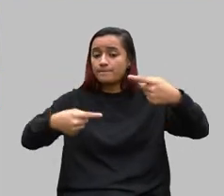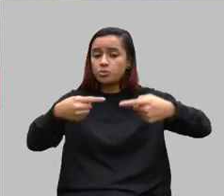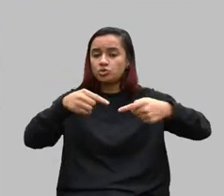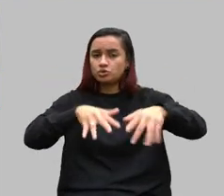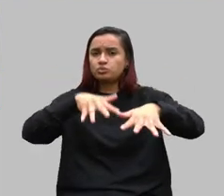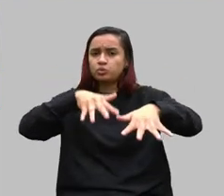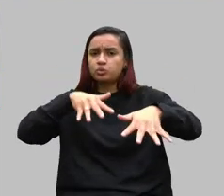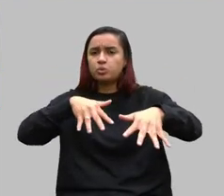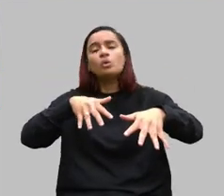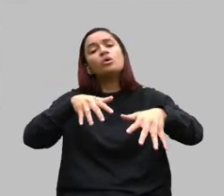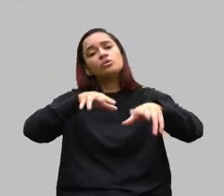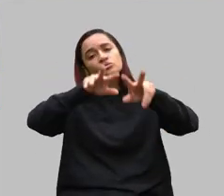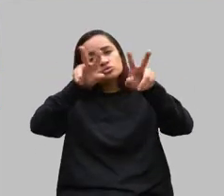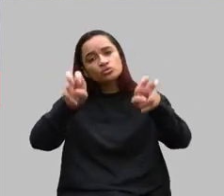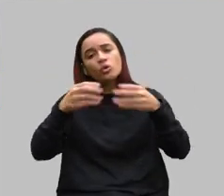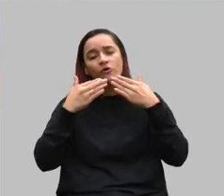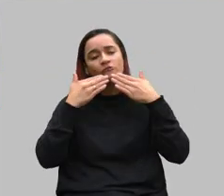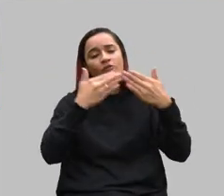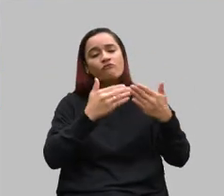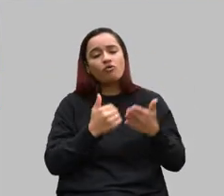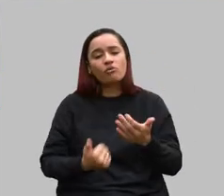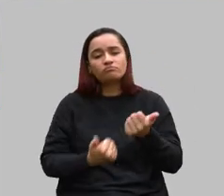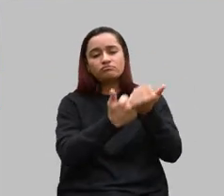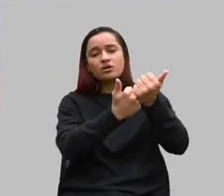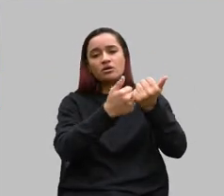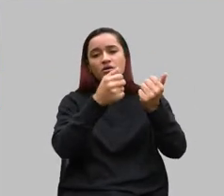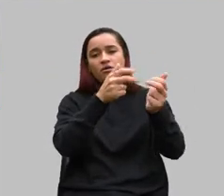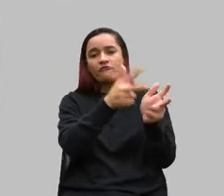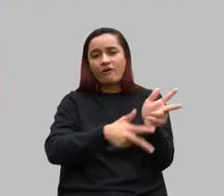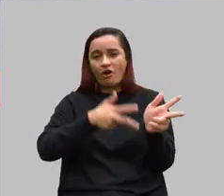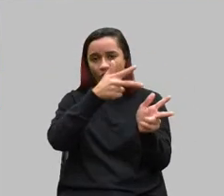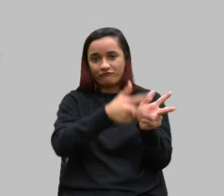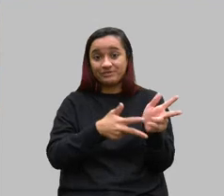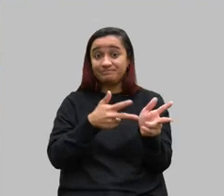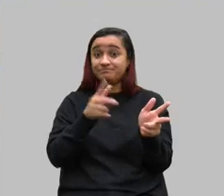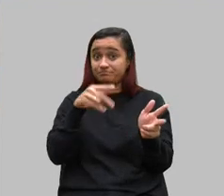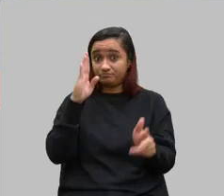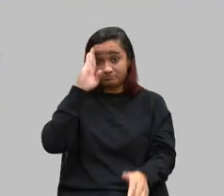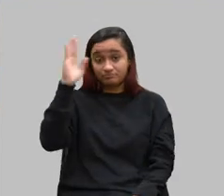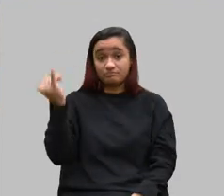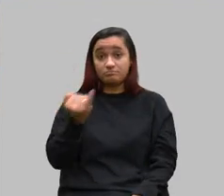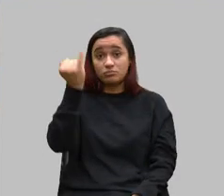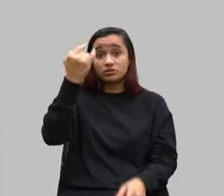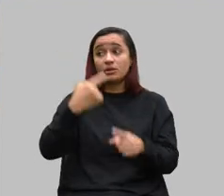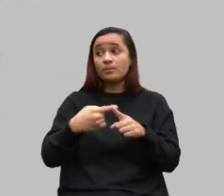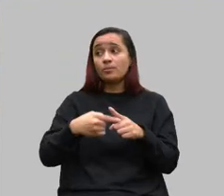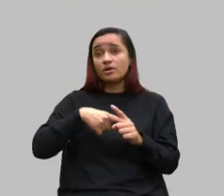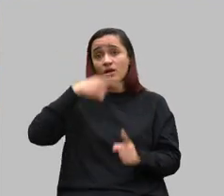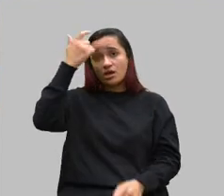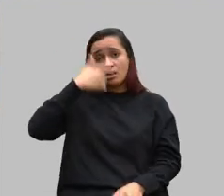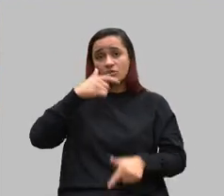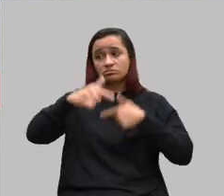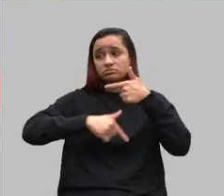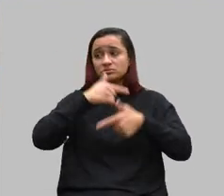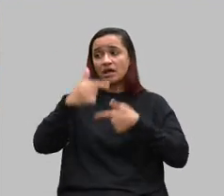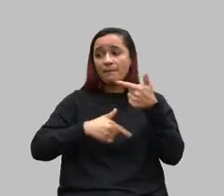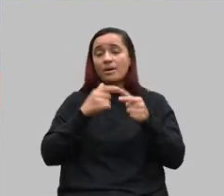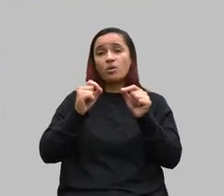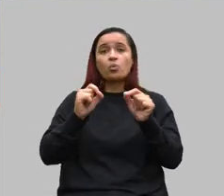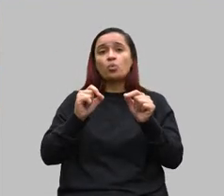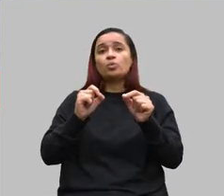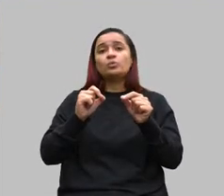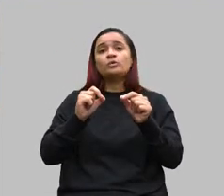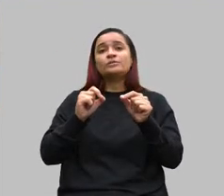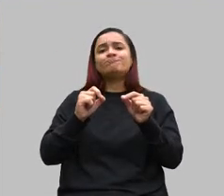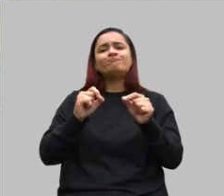isso é fundamental porque eu como servidor de carreira do Senado Federal Não tenho dúvidas de que